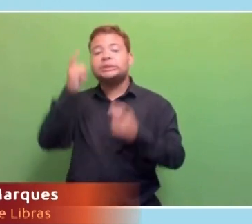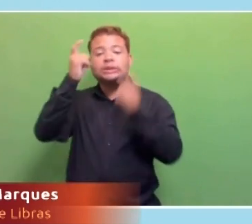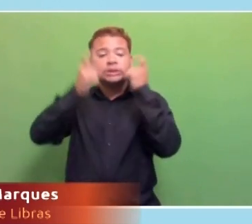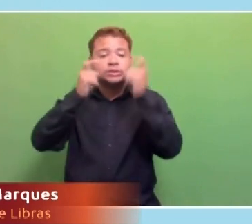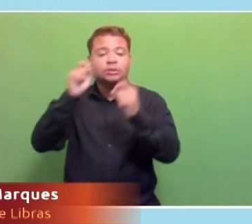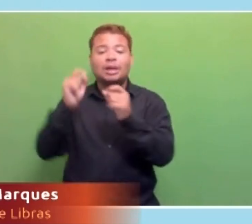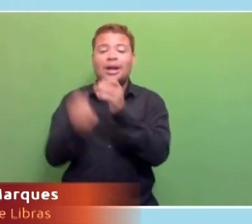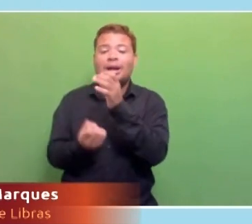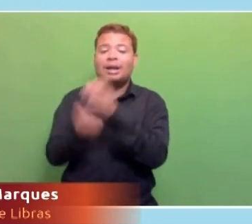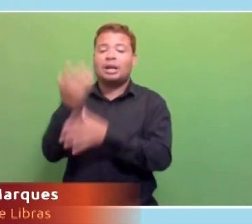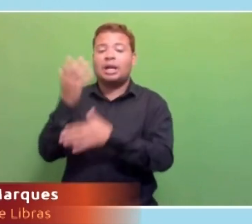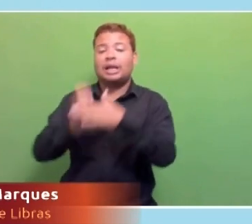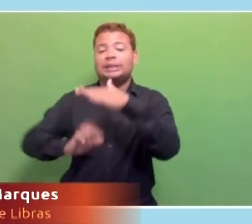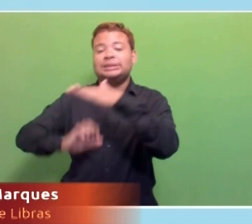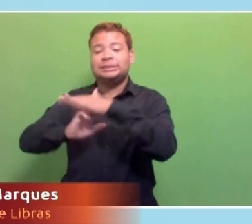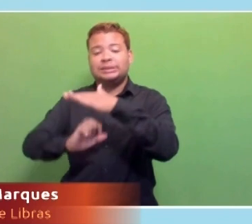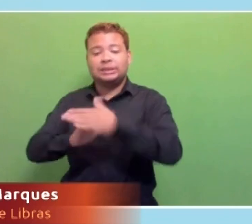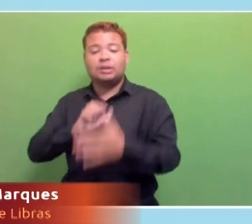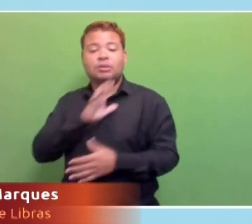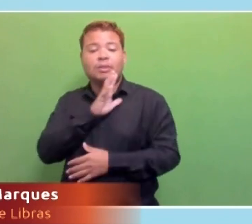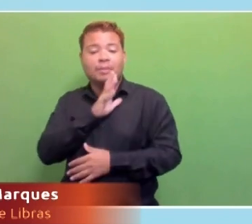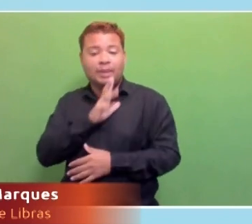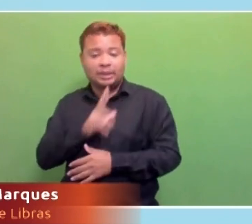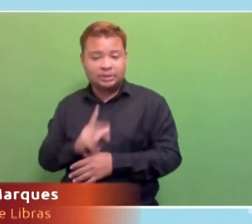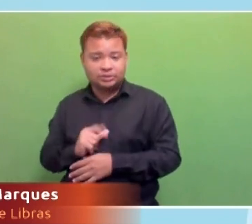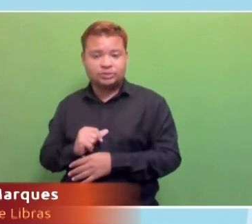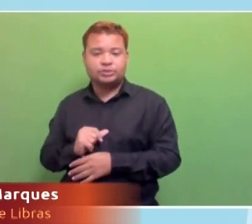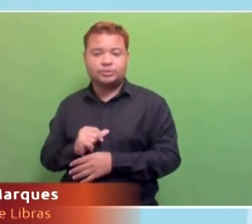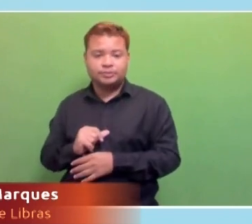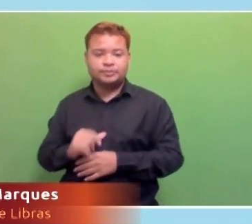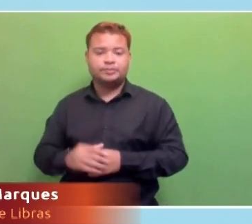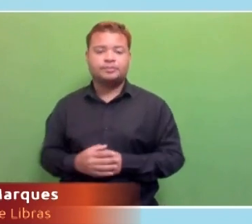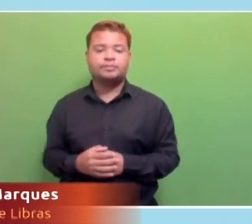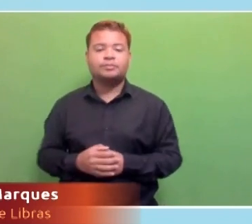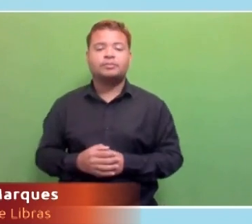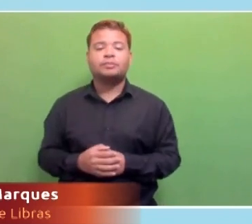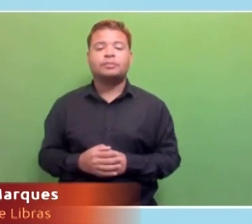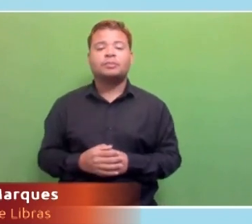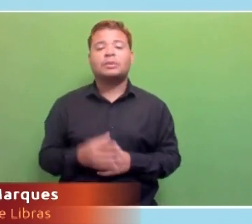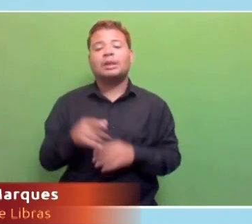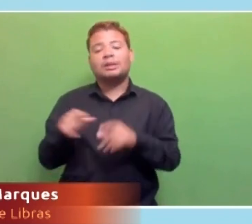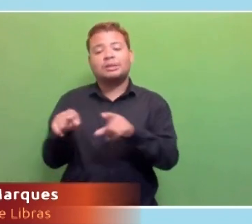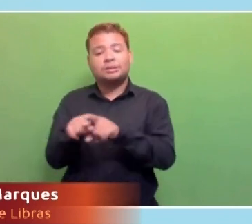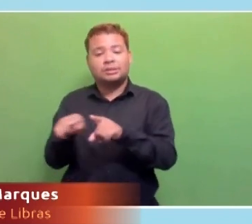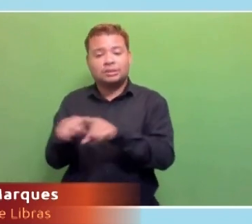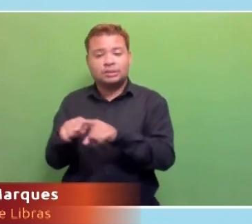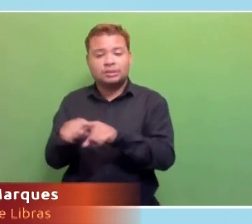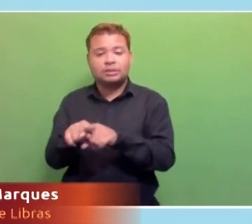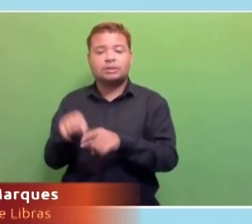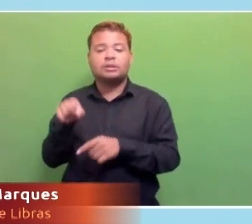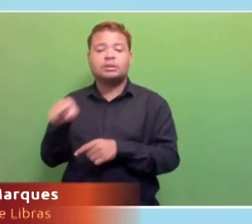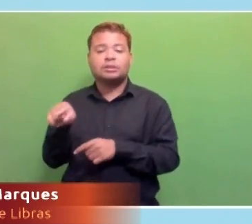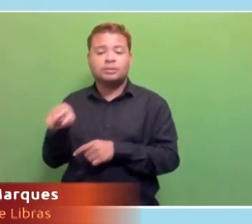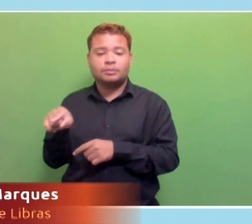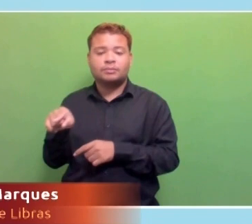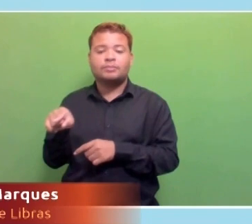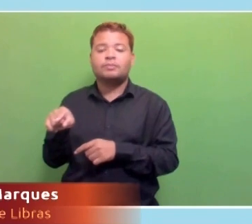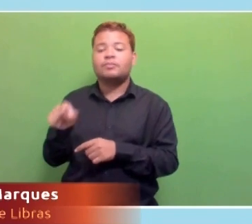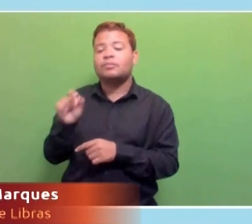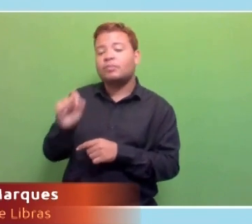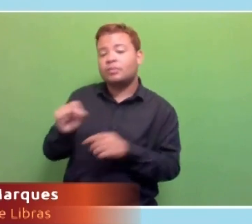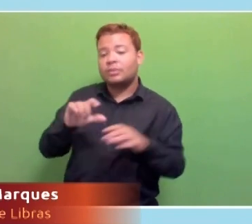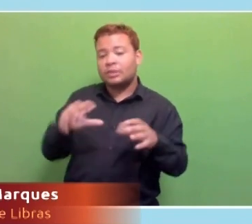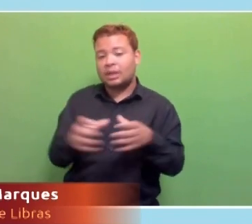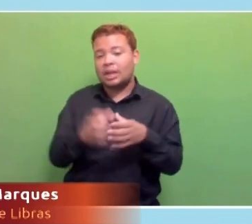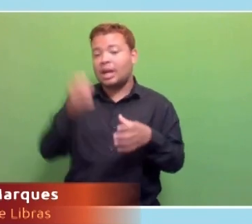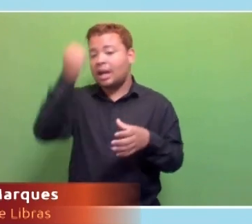para acirrar os ânimos, né? E de fato, para motivar também o primeiro ataque do Hamas,